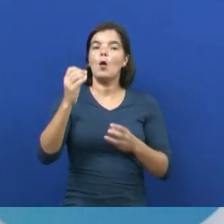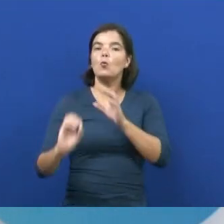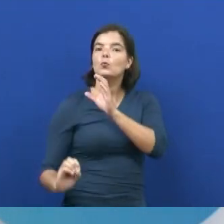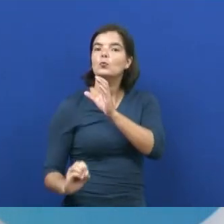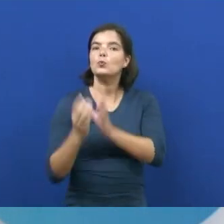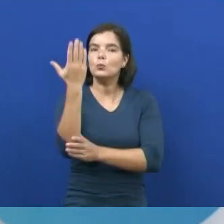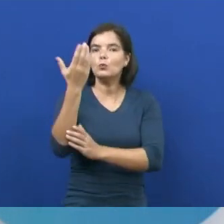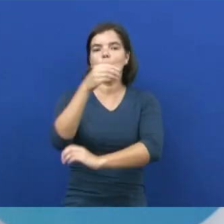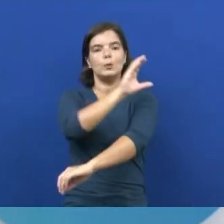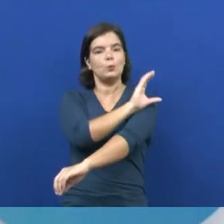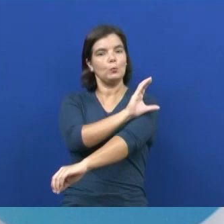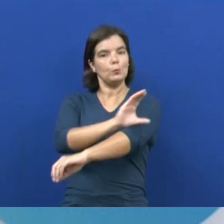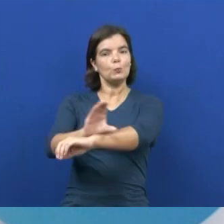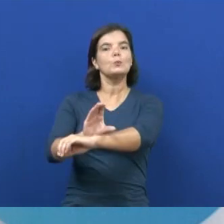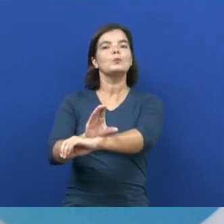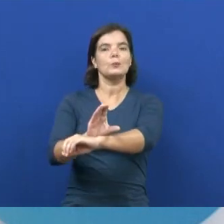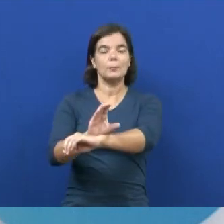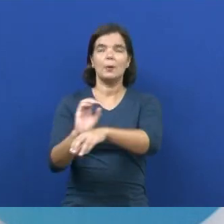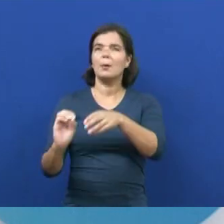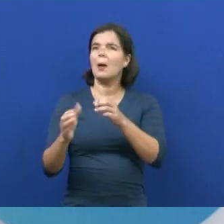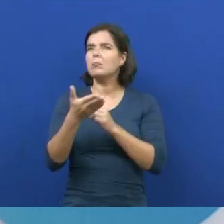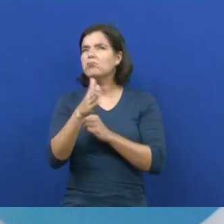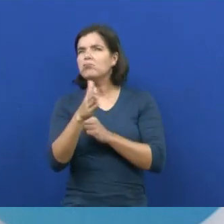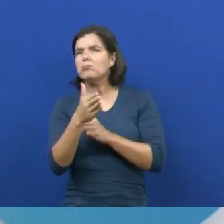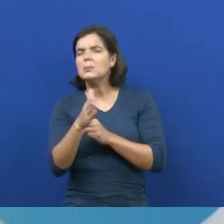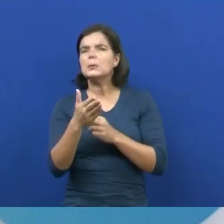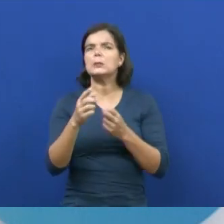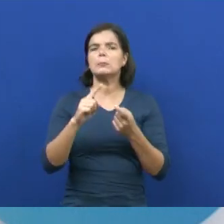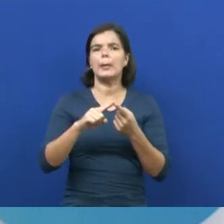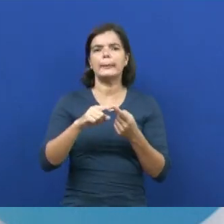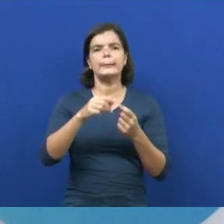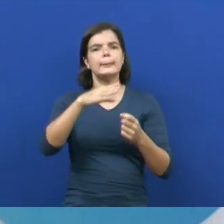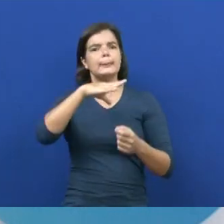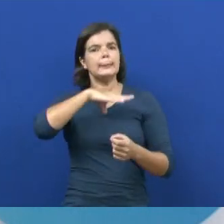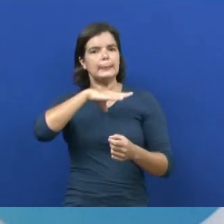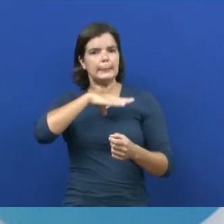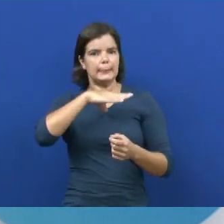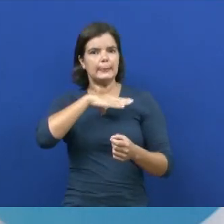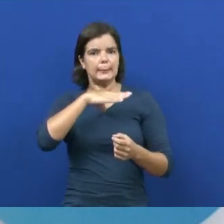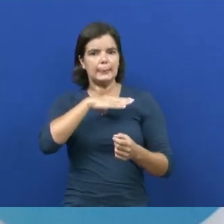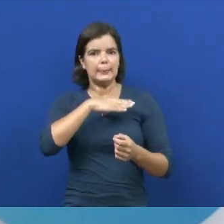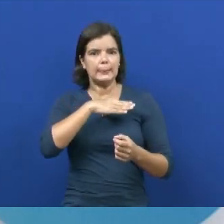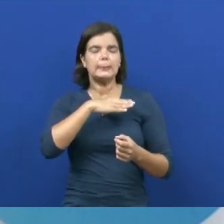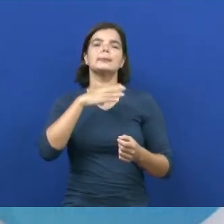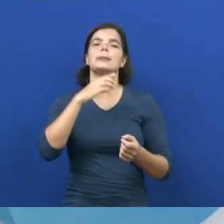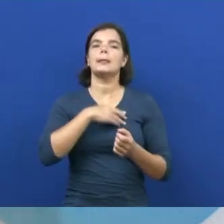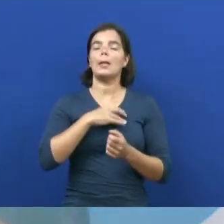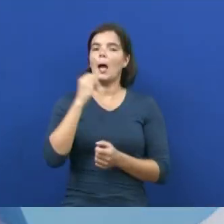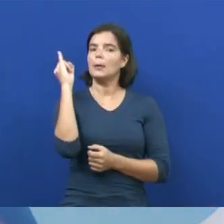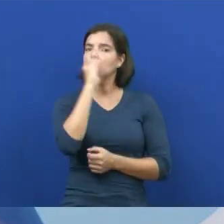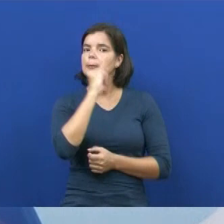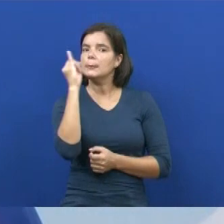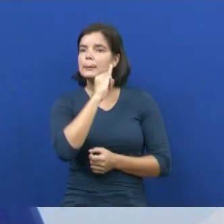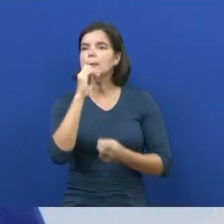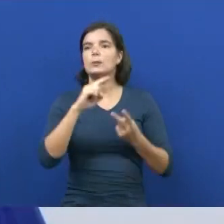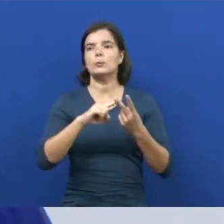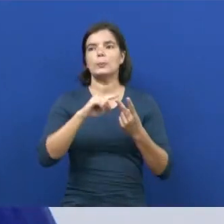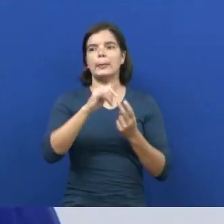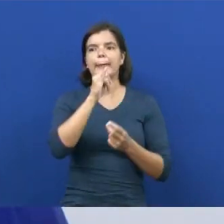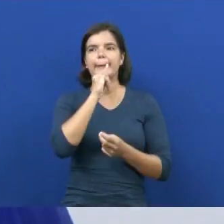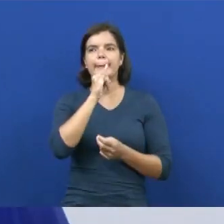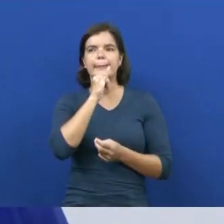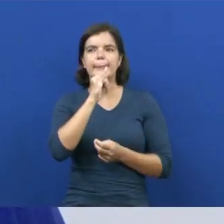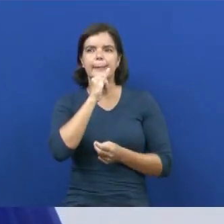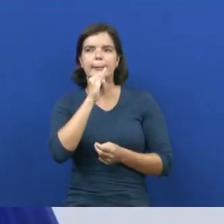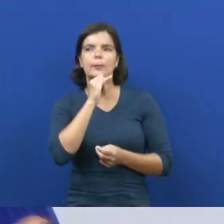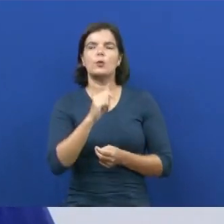renascimento cultural, que ele aconteceu praticamente nas cidades portuárias italianas, né, como Gênova,